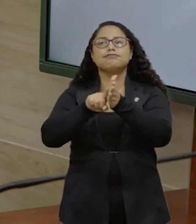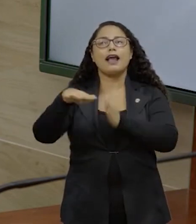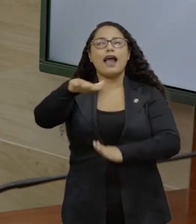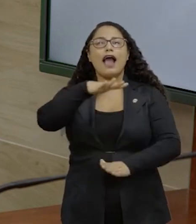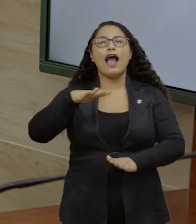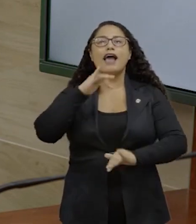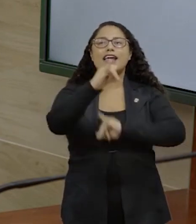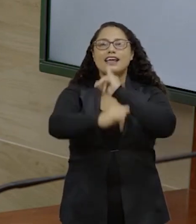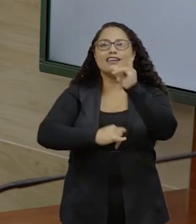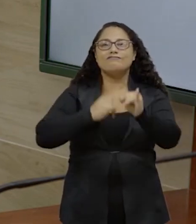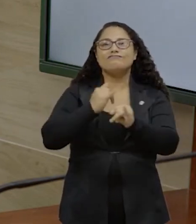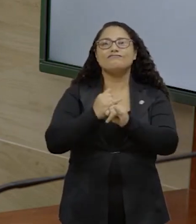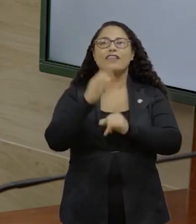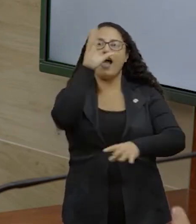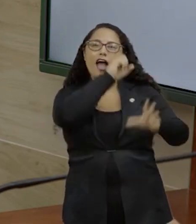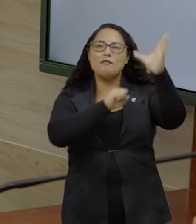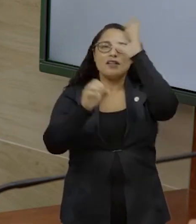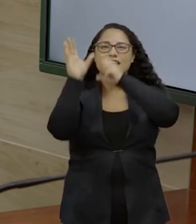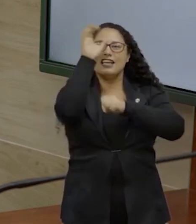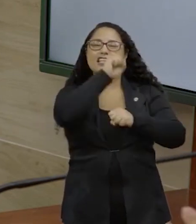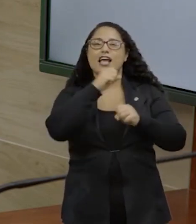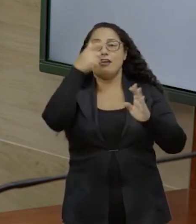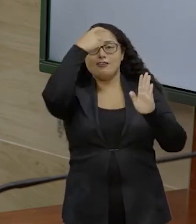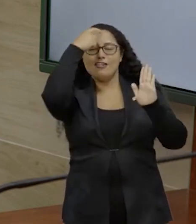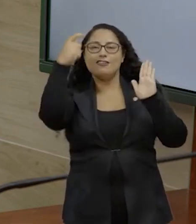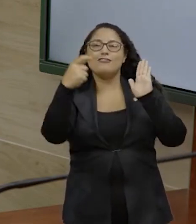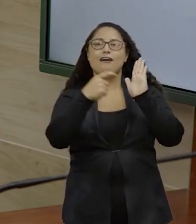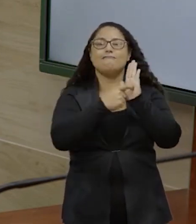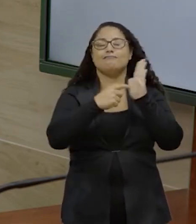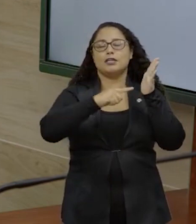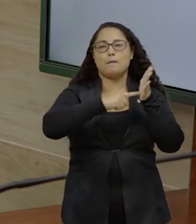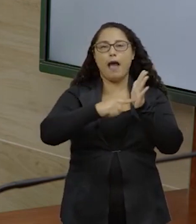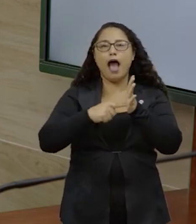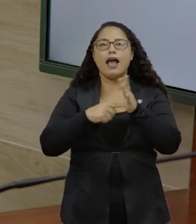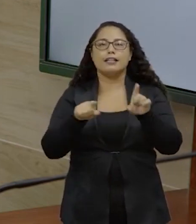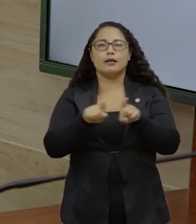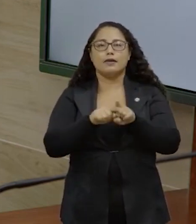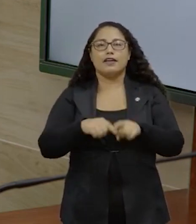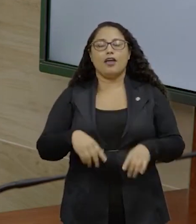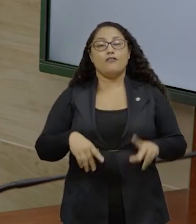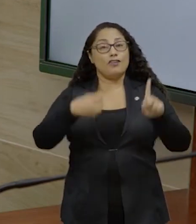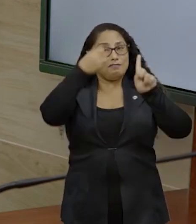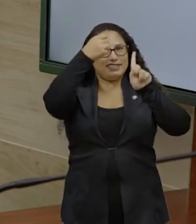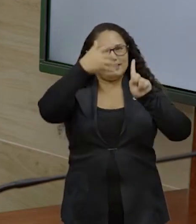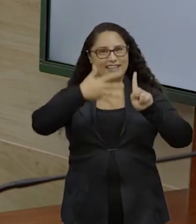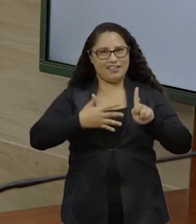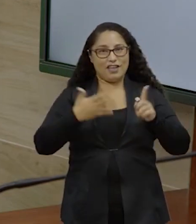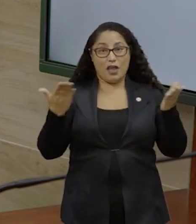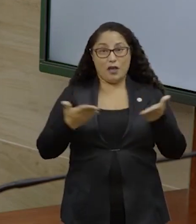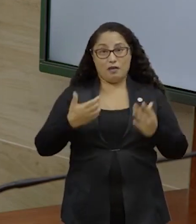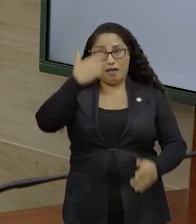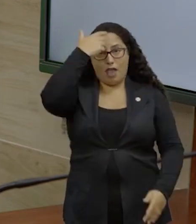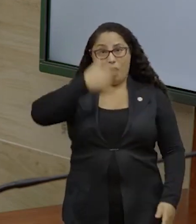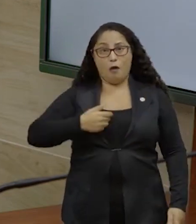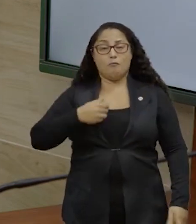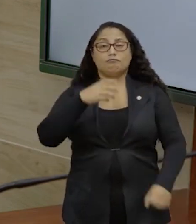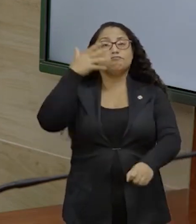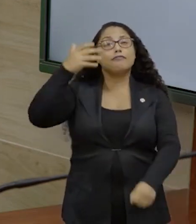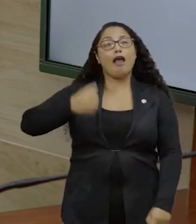área de bioinformática, de aprendizado de máquina, inteligência artificial. Bem, vou me autodescrever, eu sou